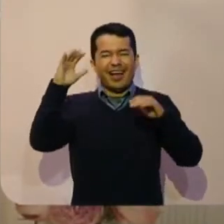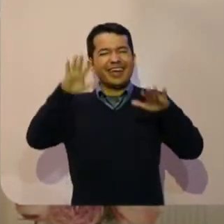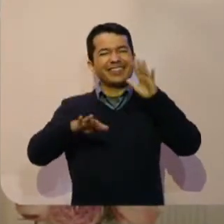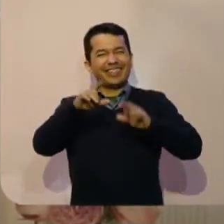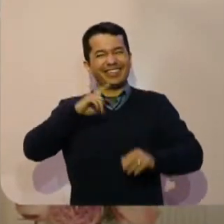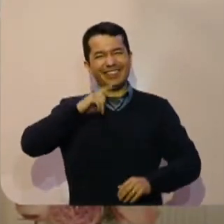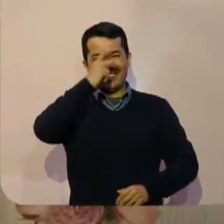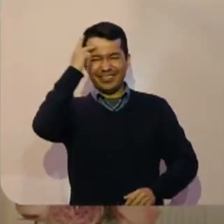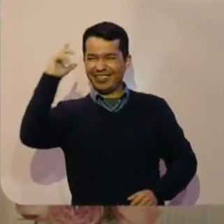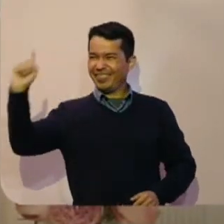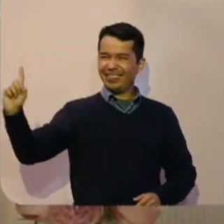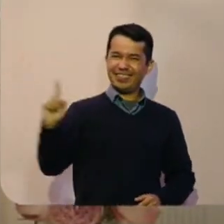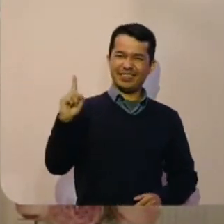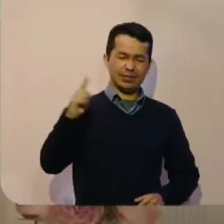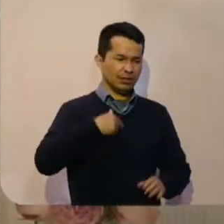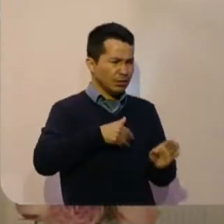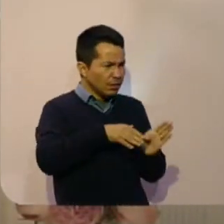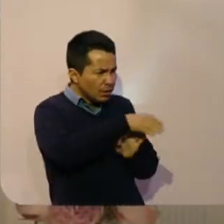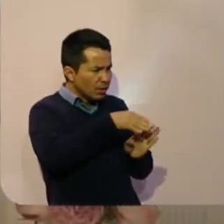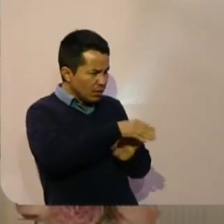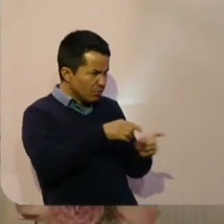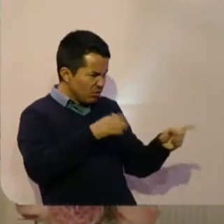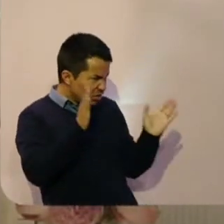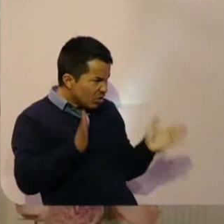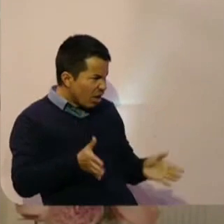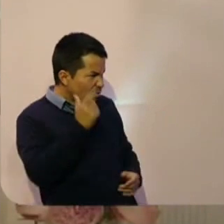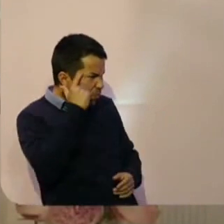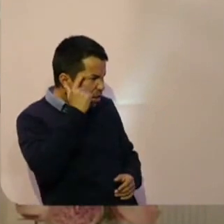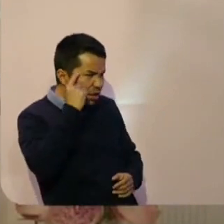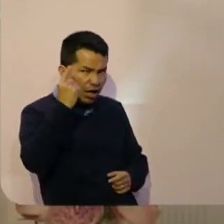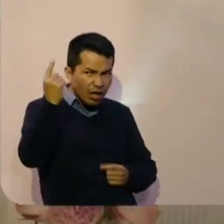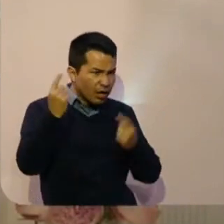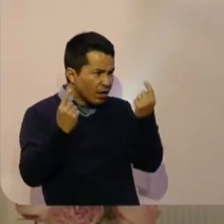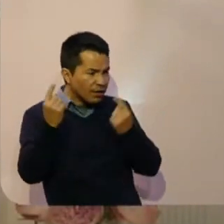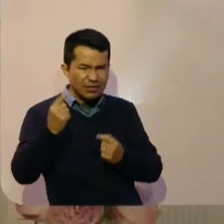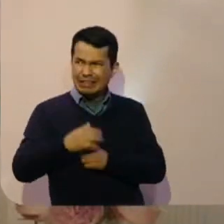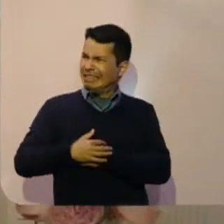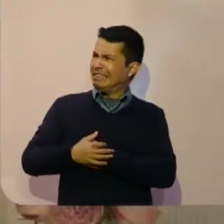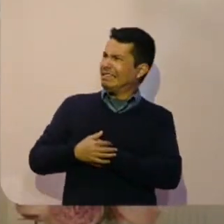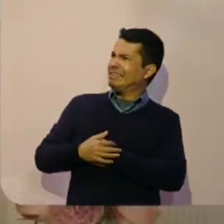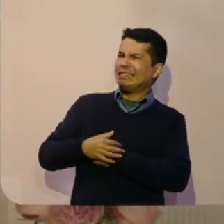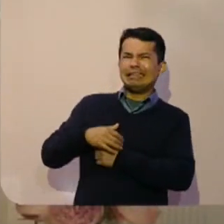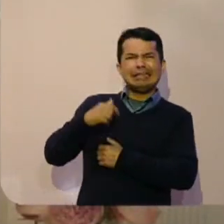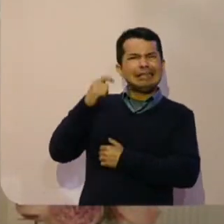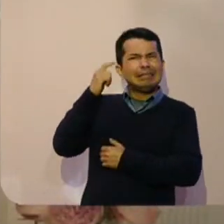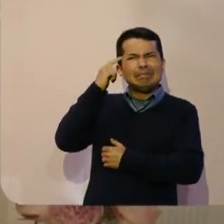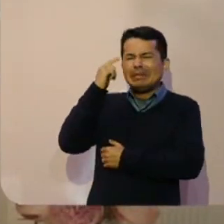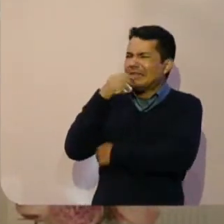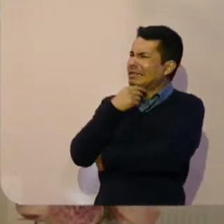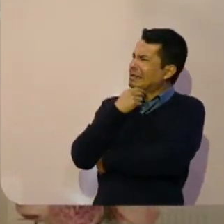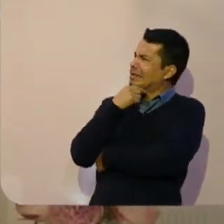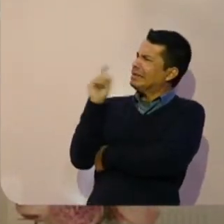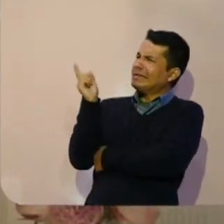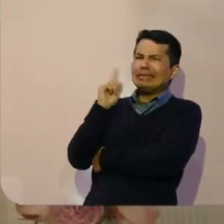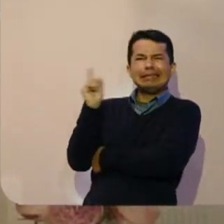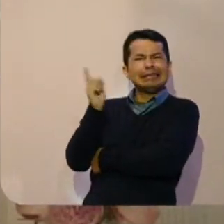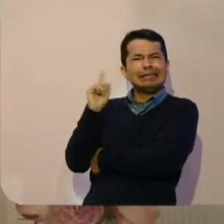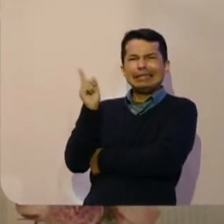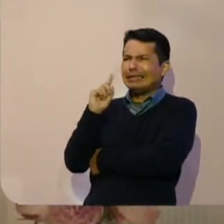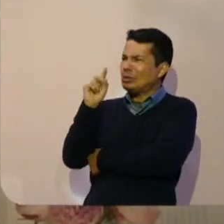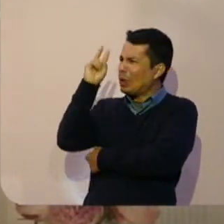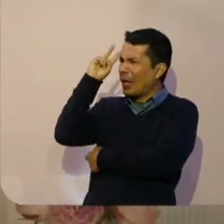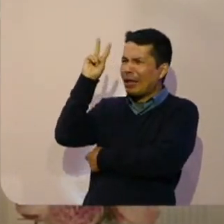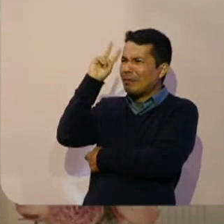nisso? Puxa vida, eu não conseguia nem pensar nisso, nem lembrava disso, né? Olha só que coisa. Essa semana eu conversava com